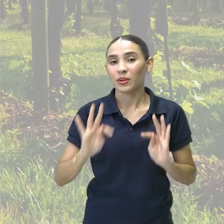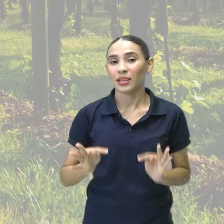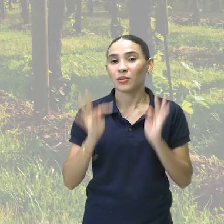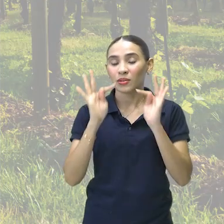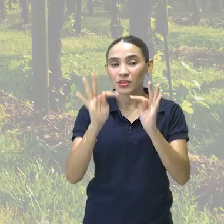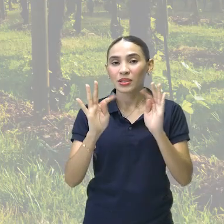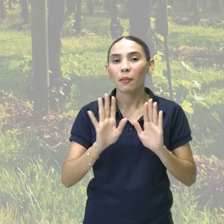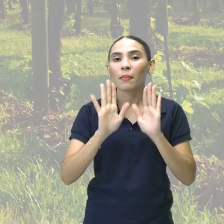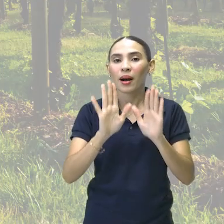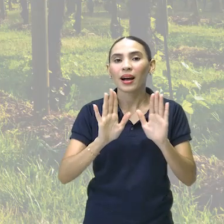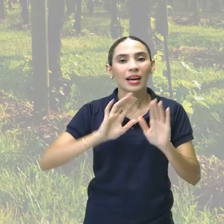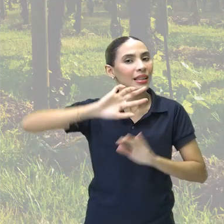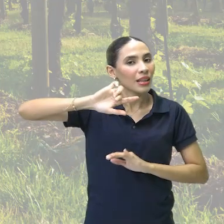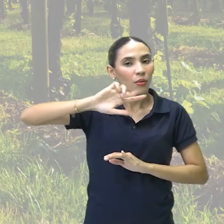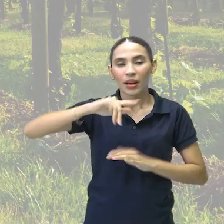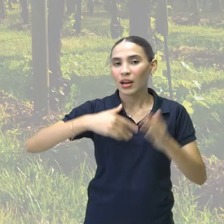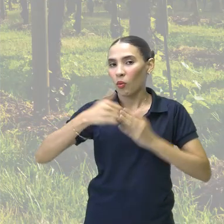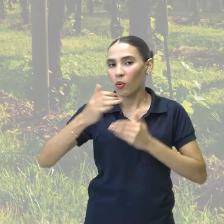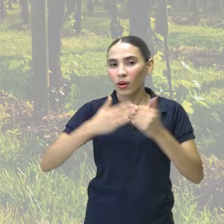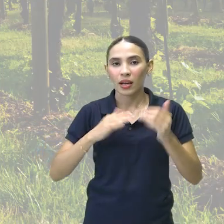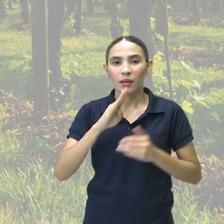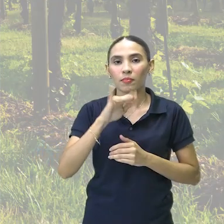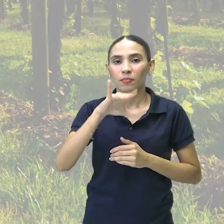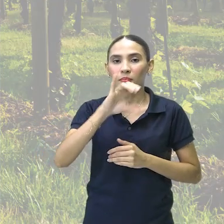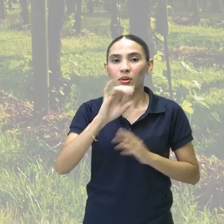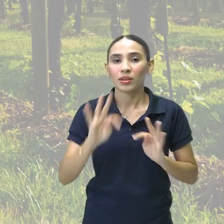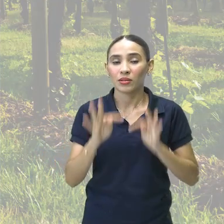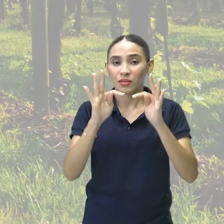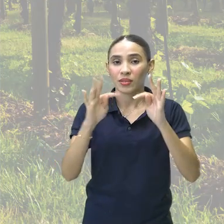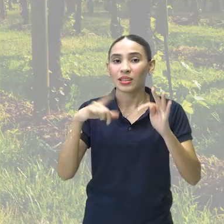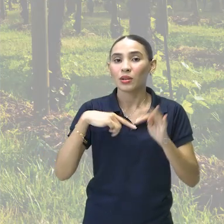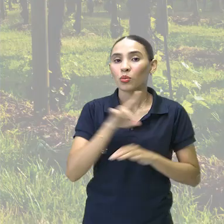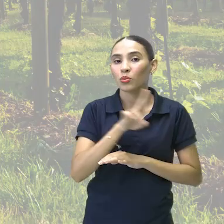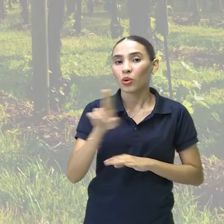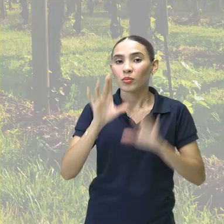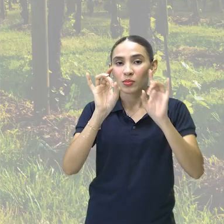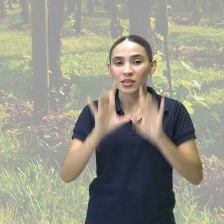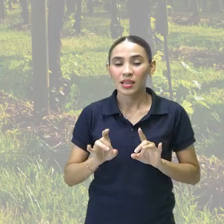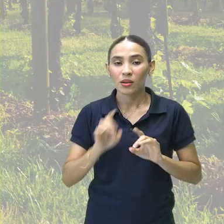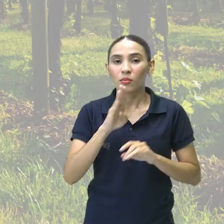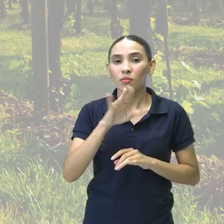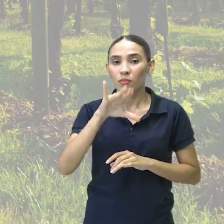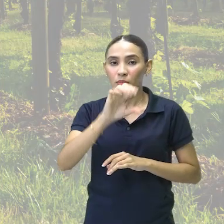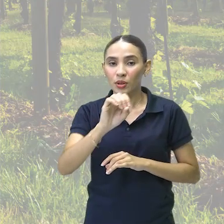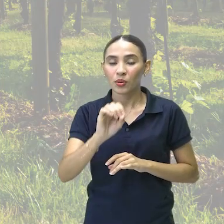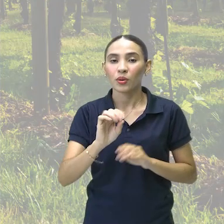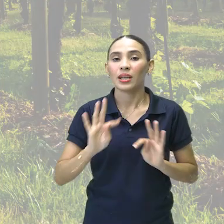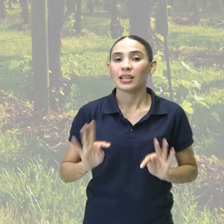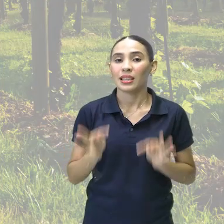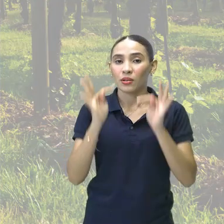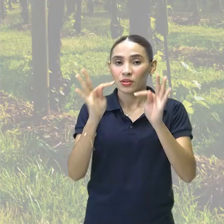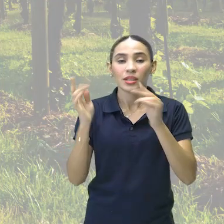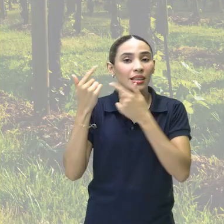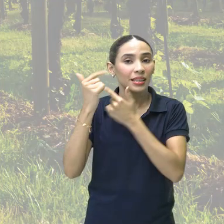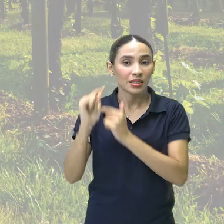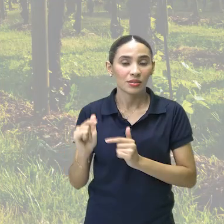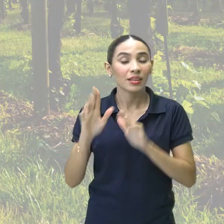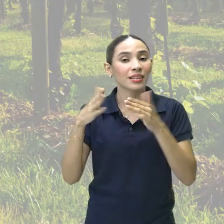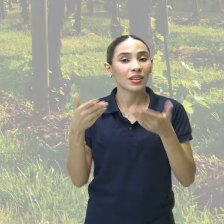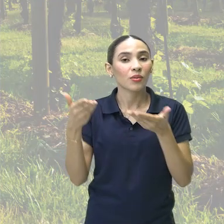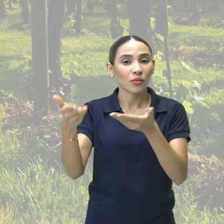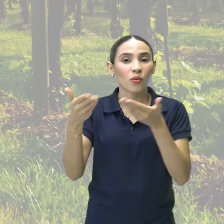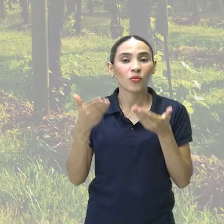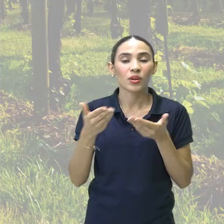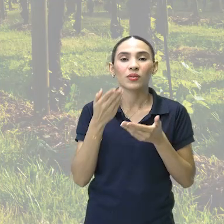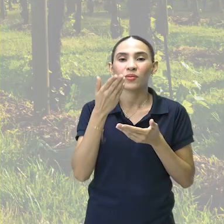biotecnologia. Mas não é qualquer biotecnologia, é a chamada biotecnologia tradicional. Então, convido a